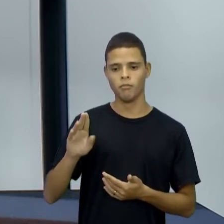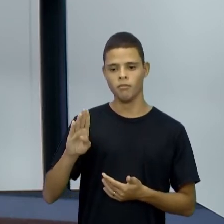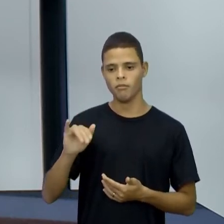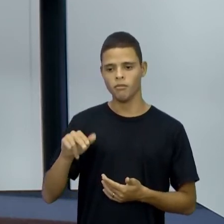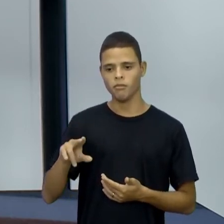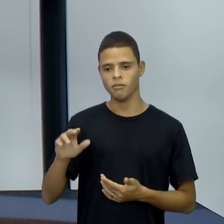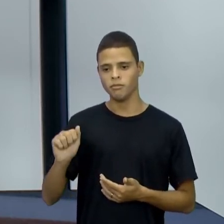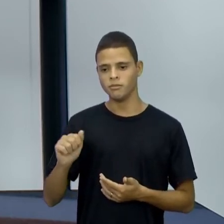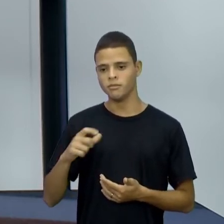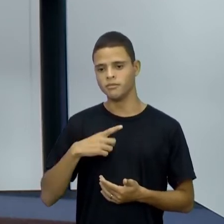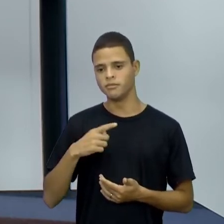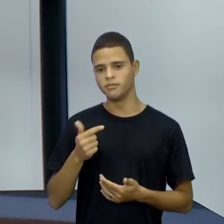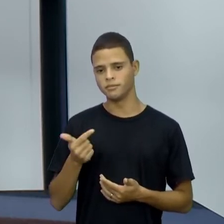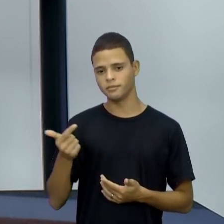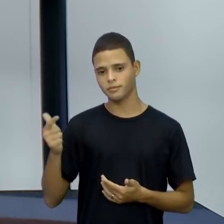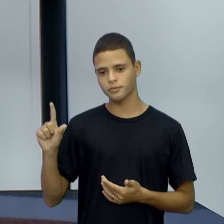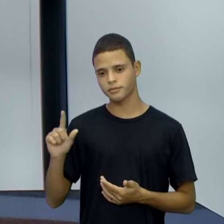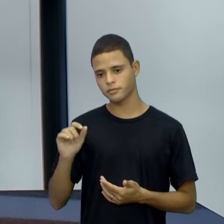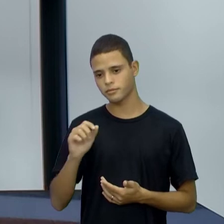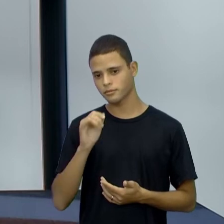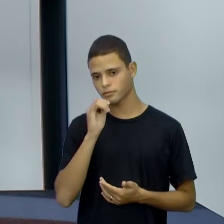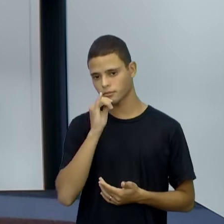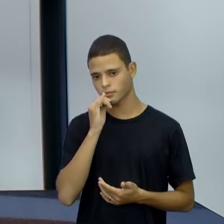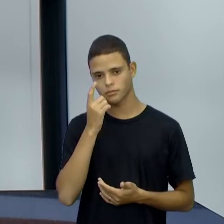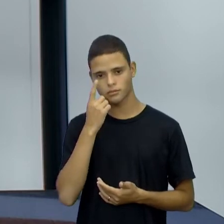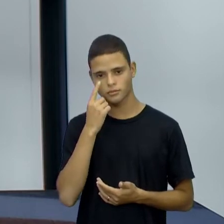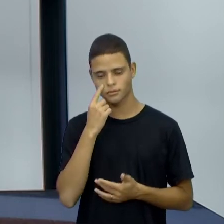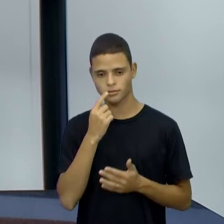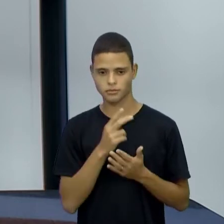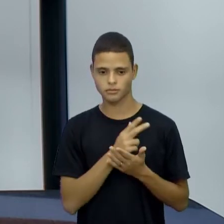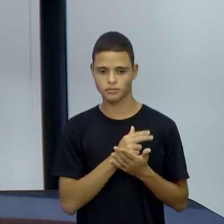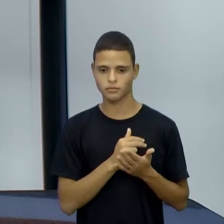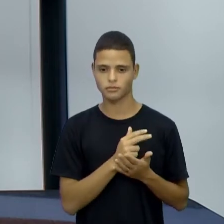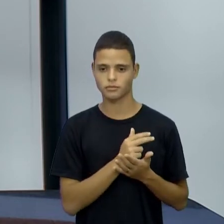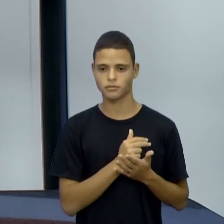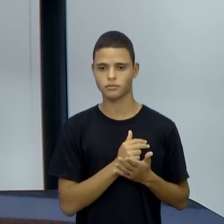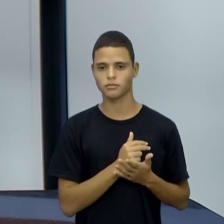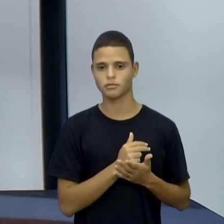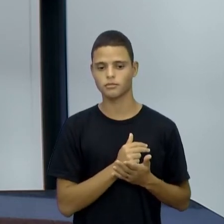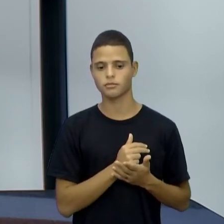outra canalização. Se a gente conseguisse colocar ali no nosso desenho, no nosso